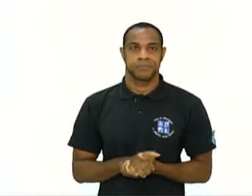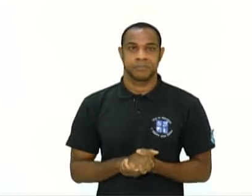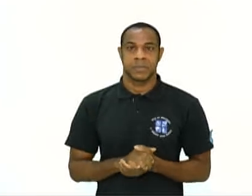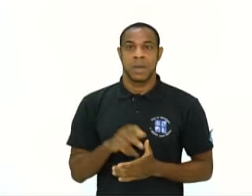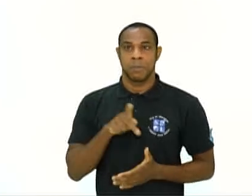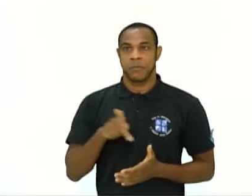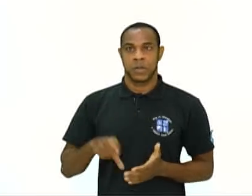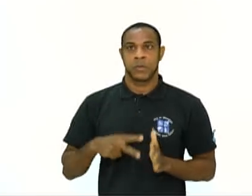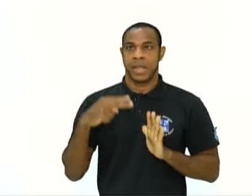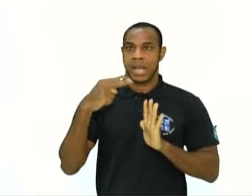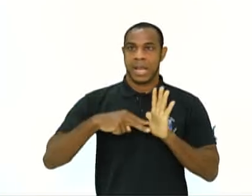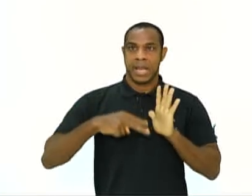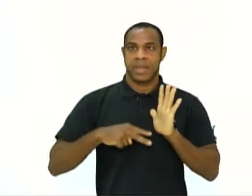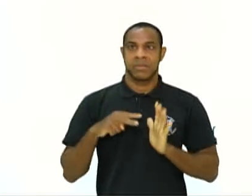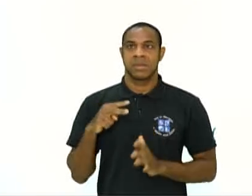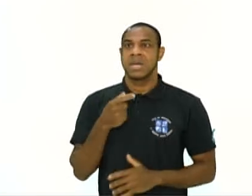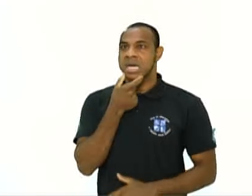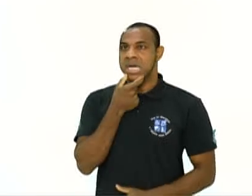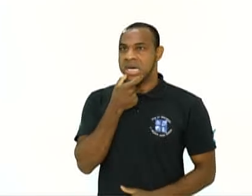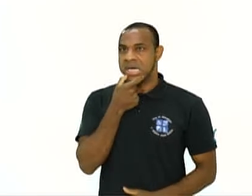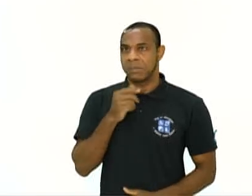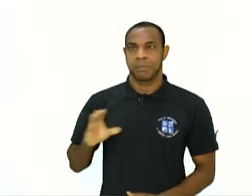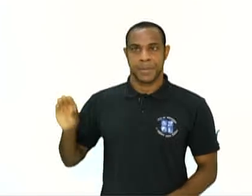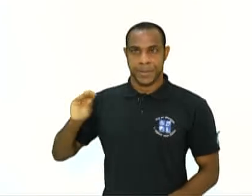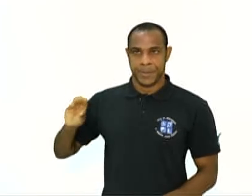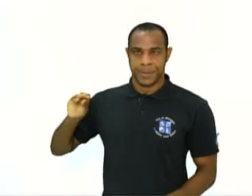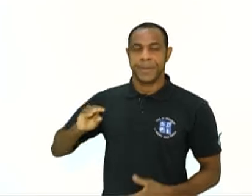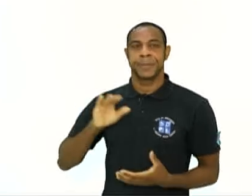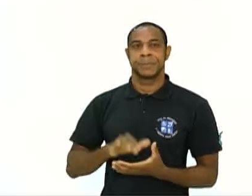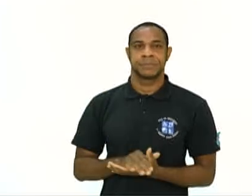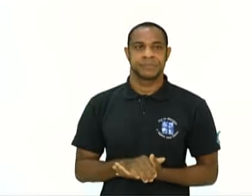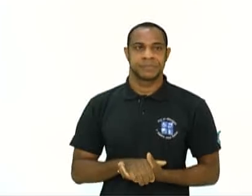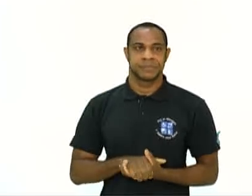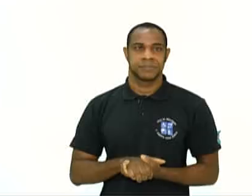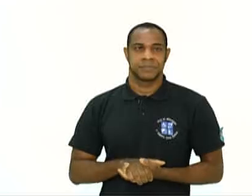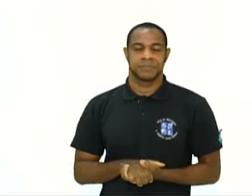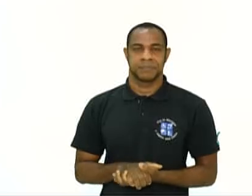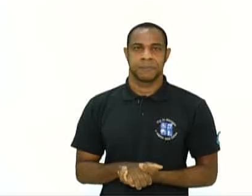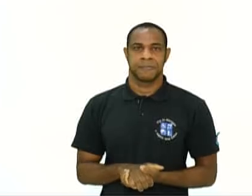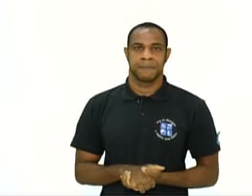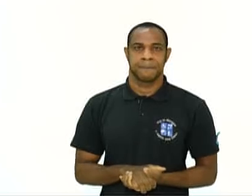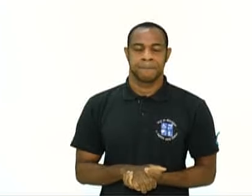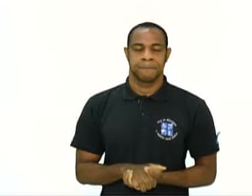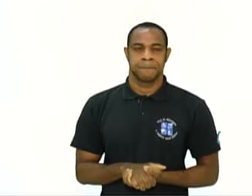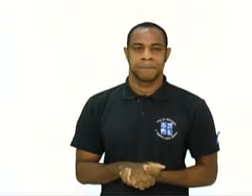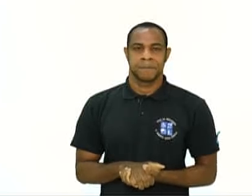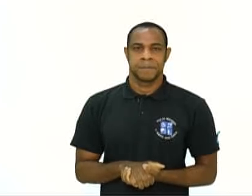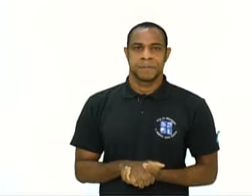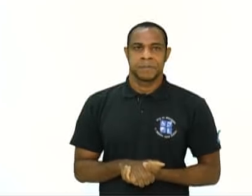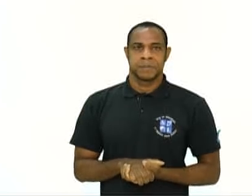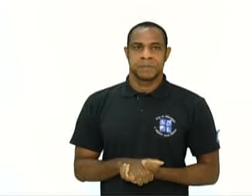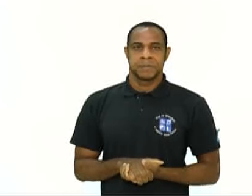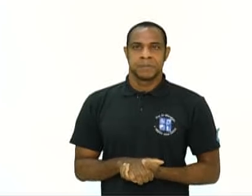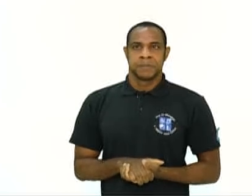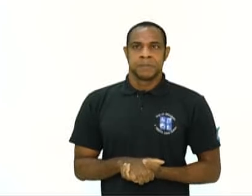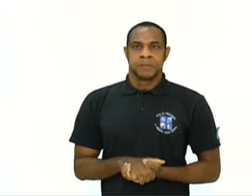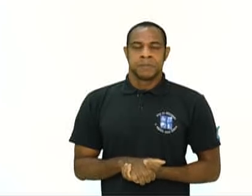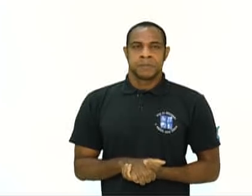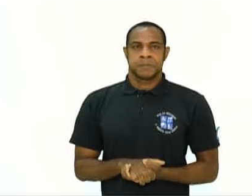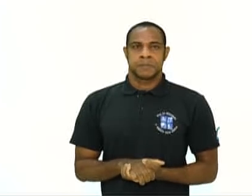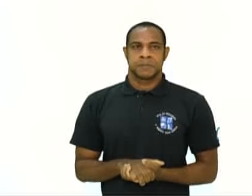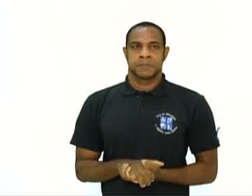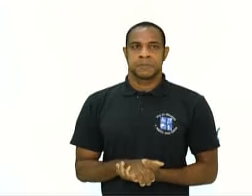cultures, Filipino, Native American, Puerto Rican, and many Latin